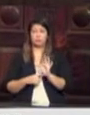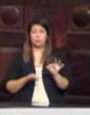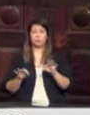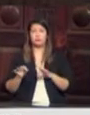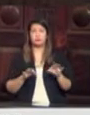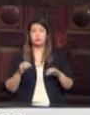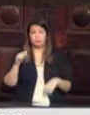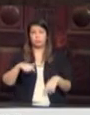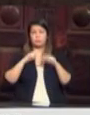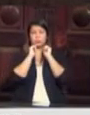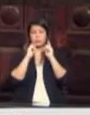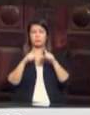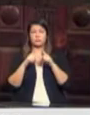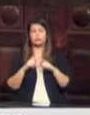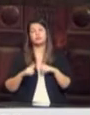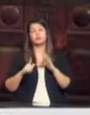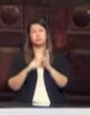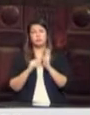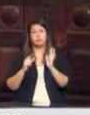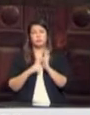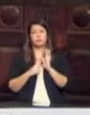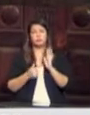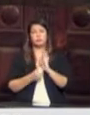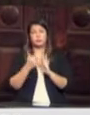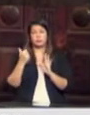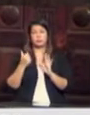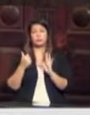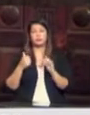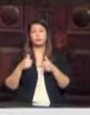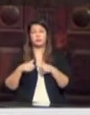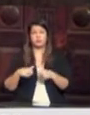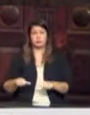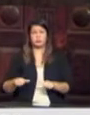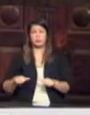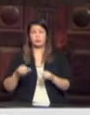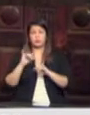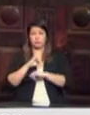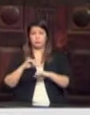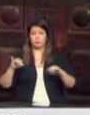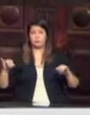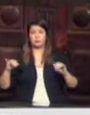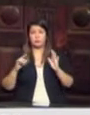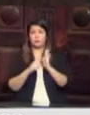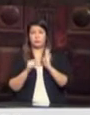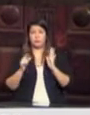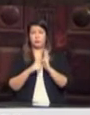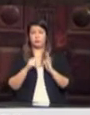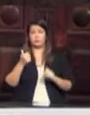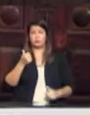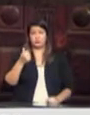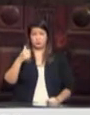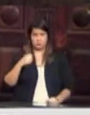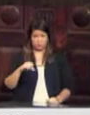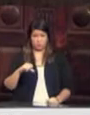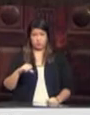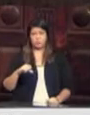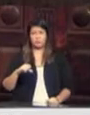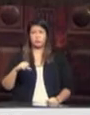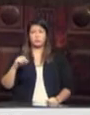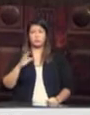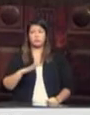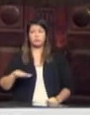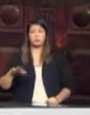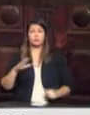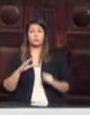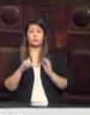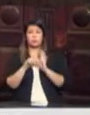casa. Artigo 1º, fica suprimido o artigo 19 e seus